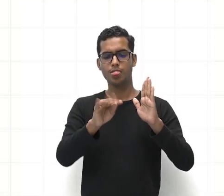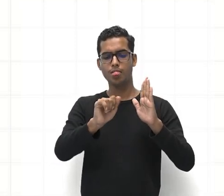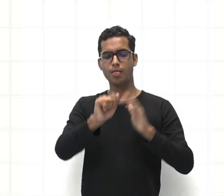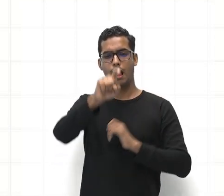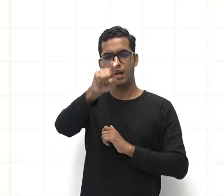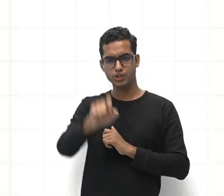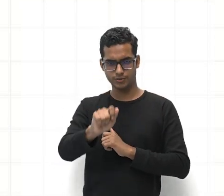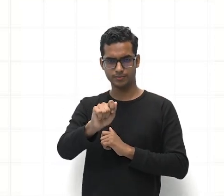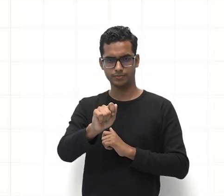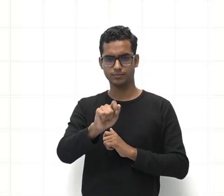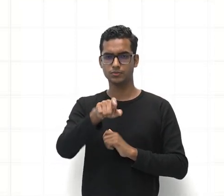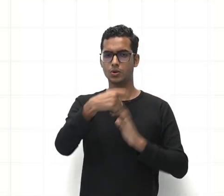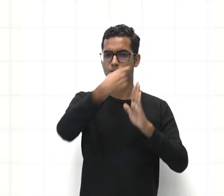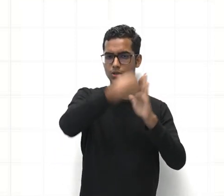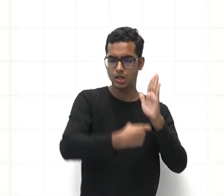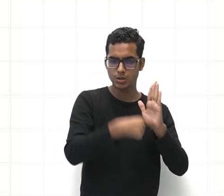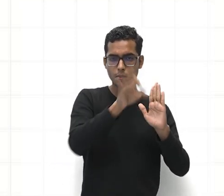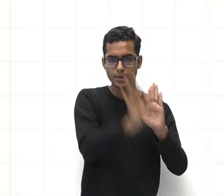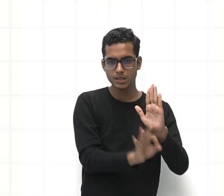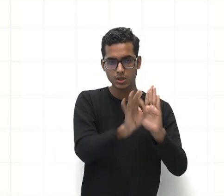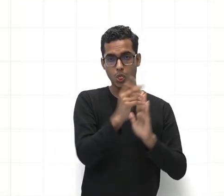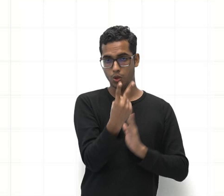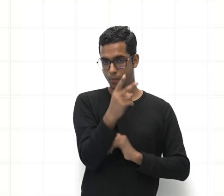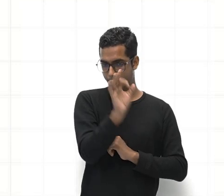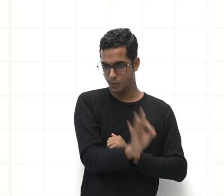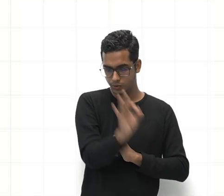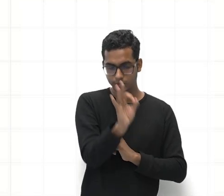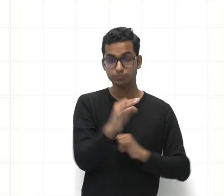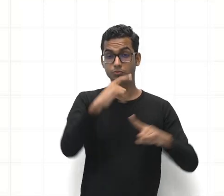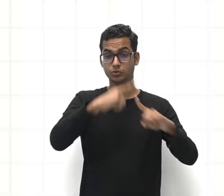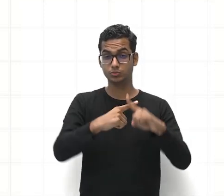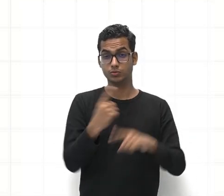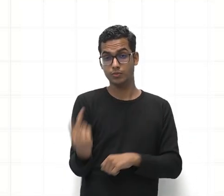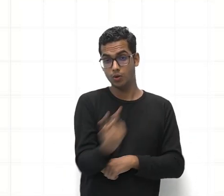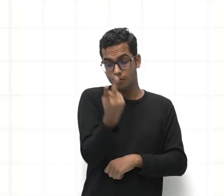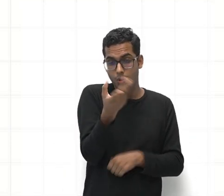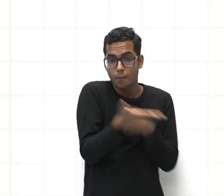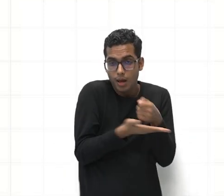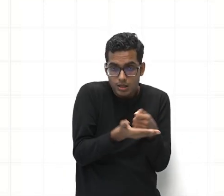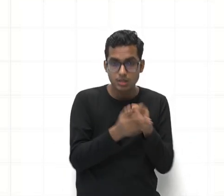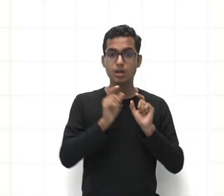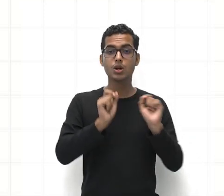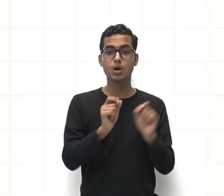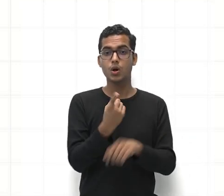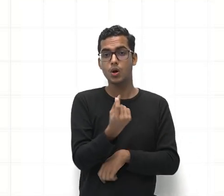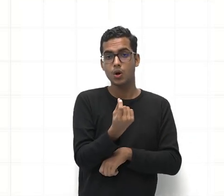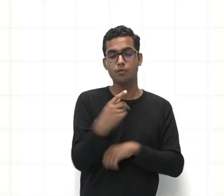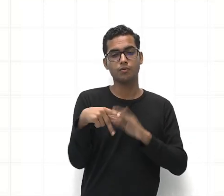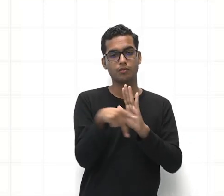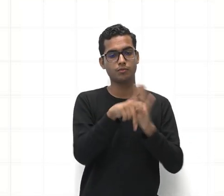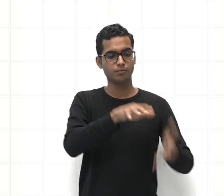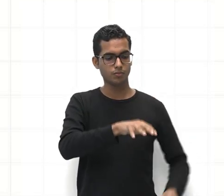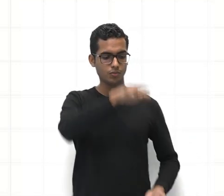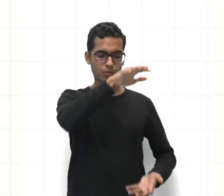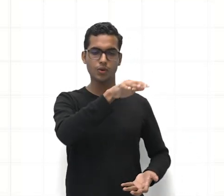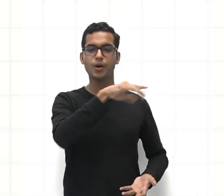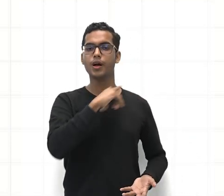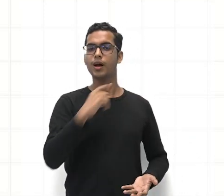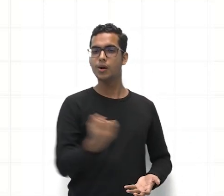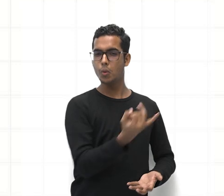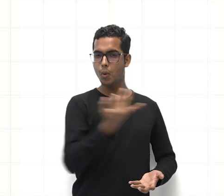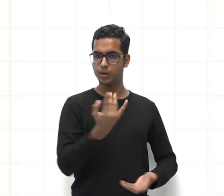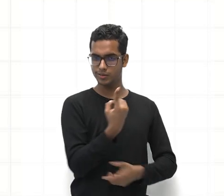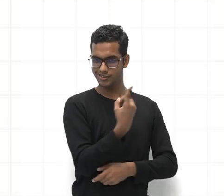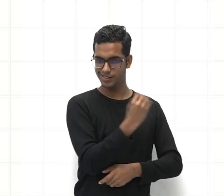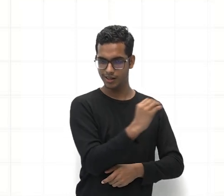2%, multiplicado pelo valor base, que no caso aqui é da nossa botija, né, que é de R$